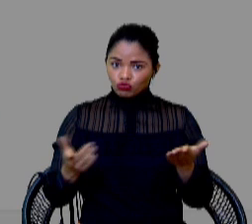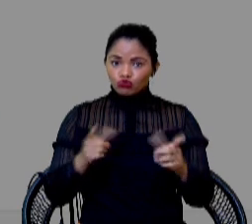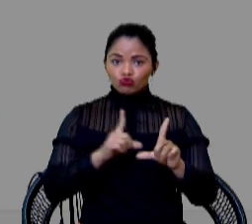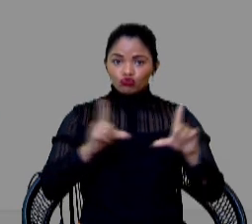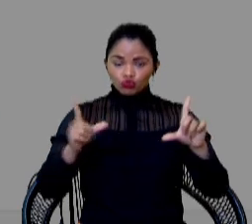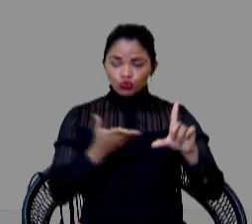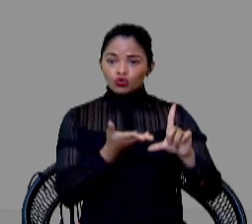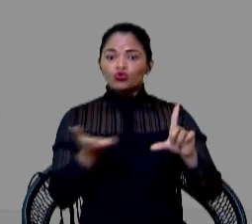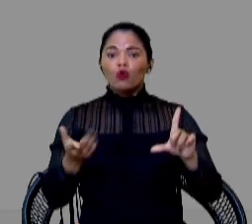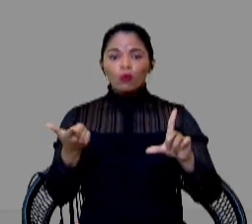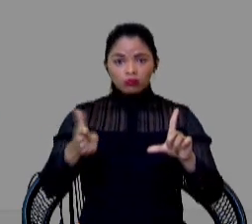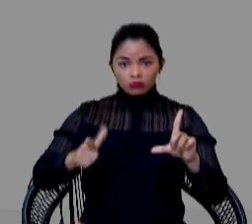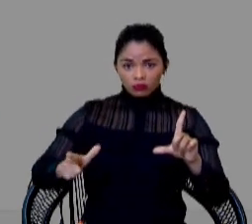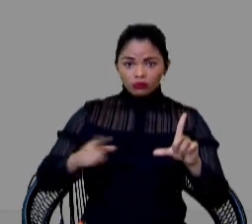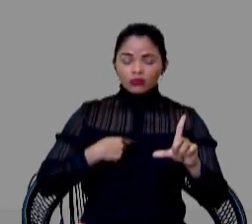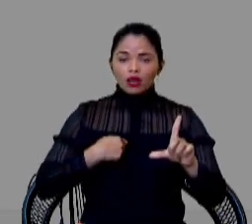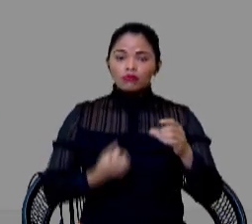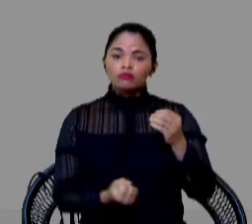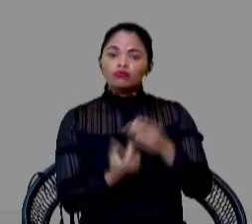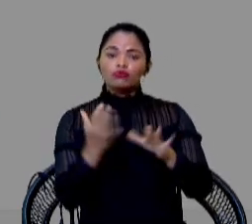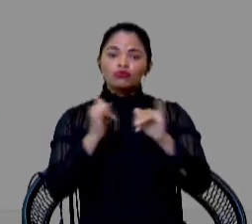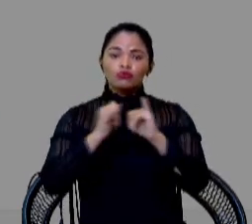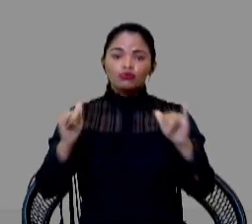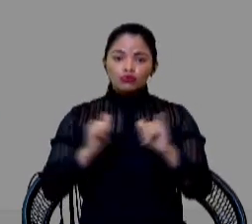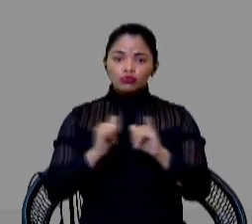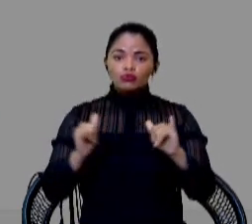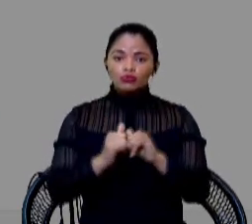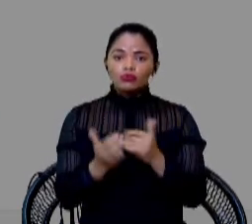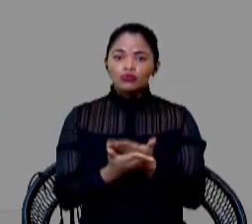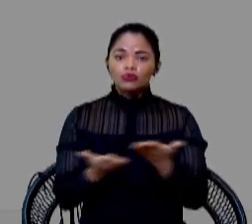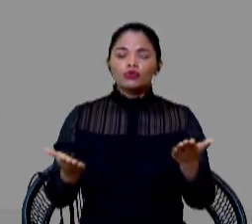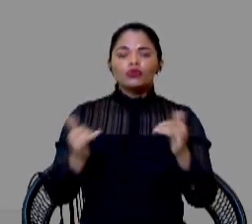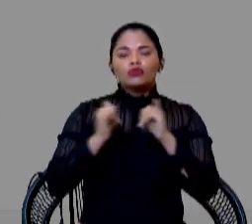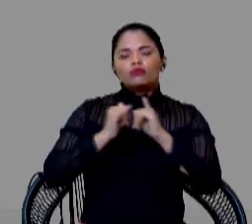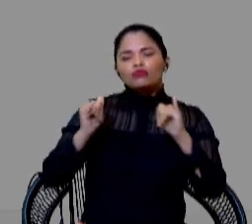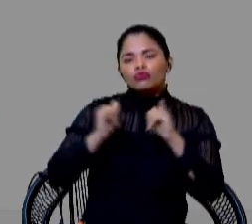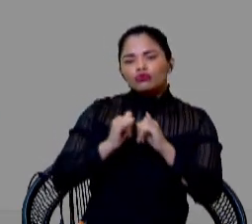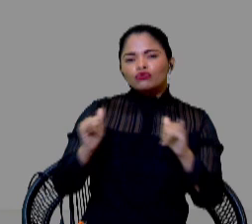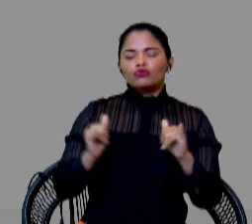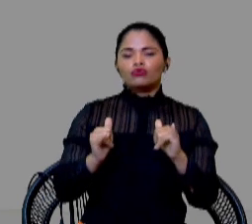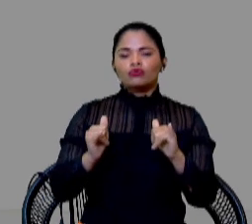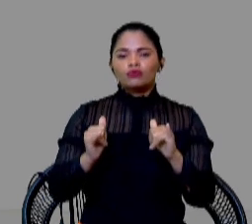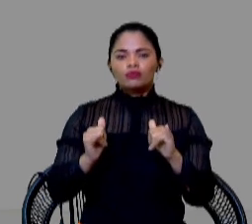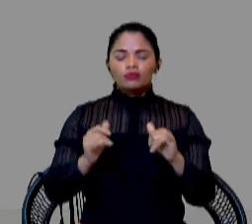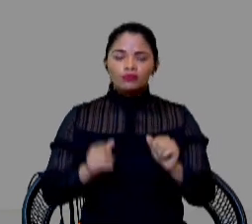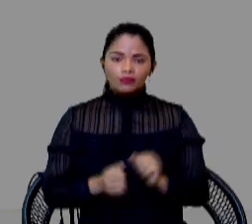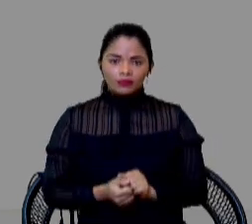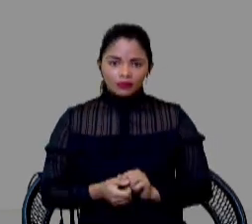Então, eu vou continuar criando uma campanha com vocês. Então, eu vou criar aqui uma campanha de tráfego.